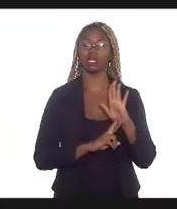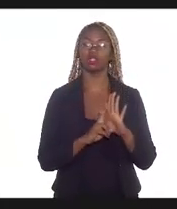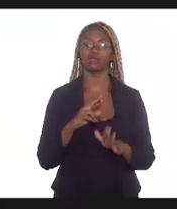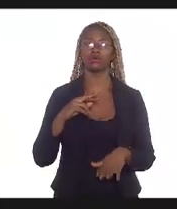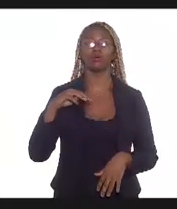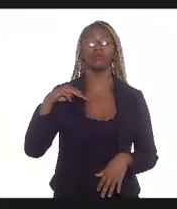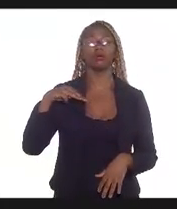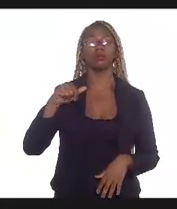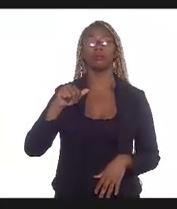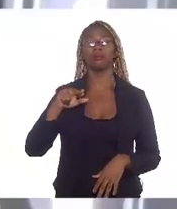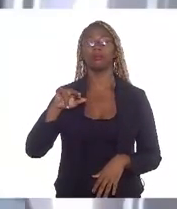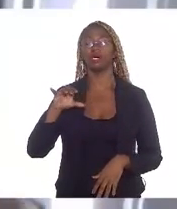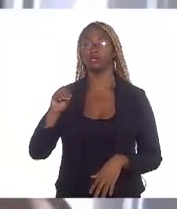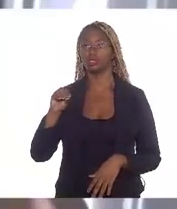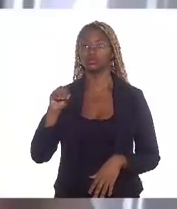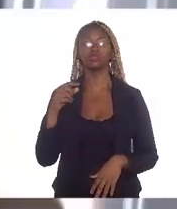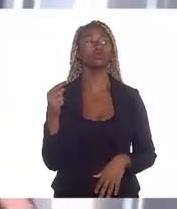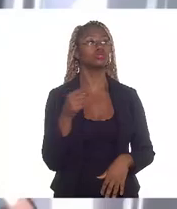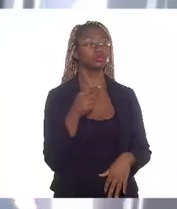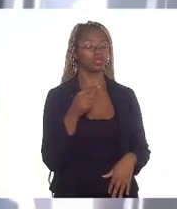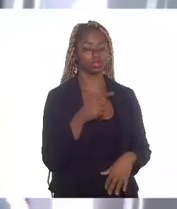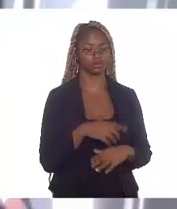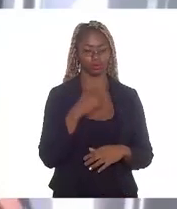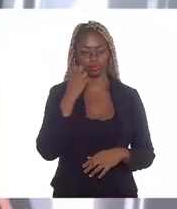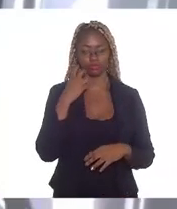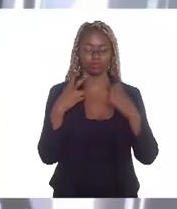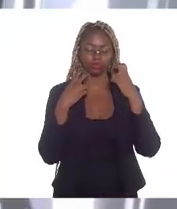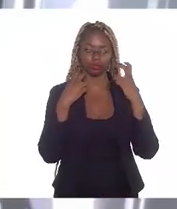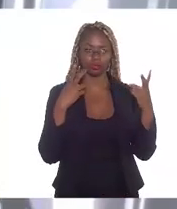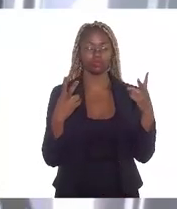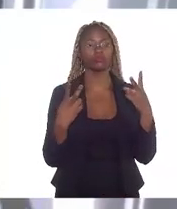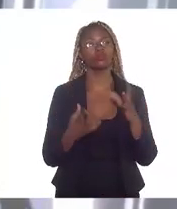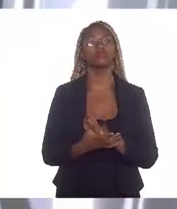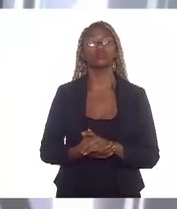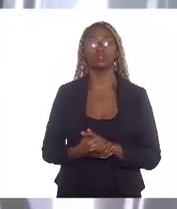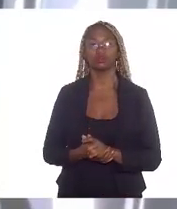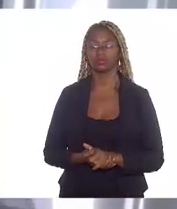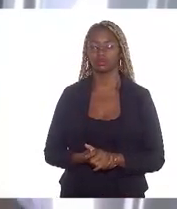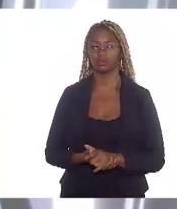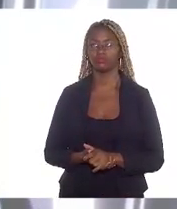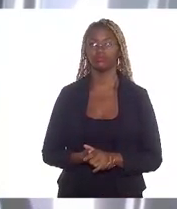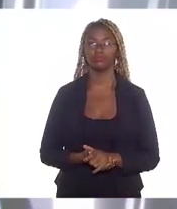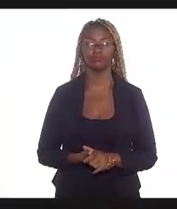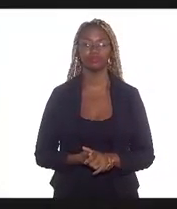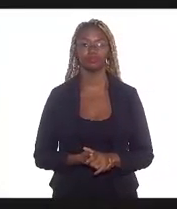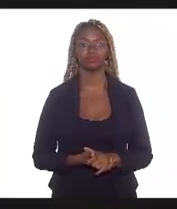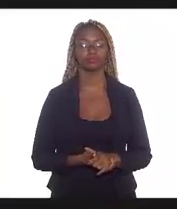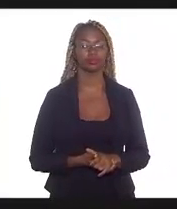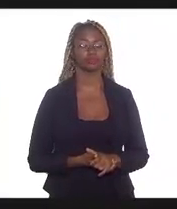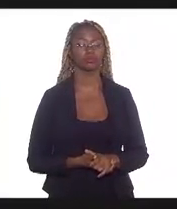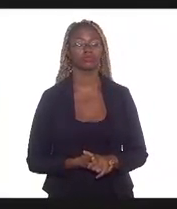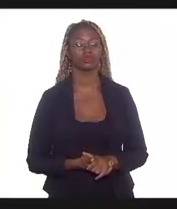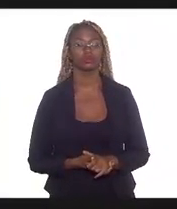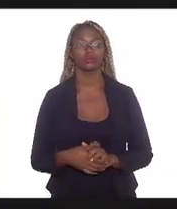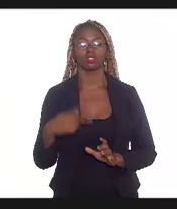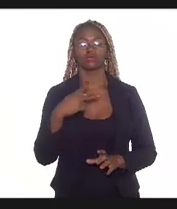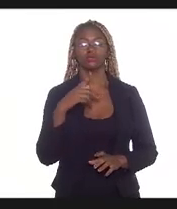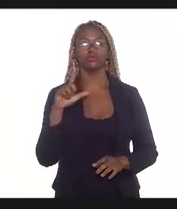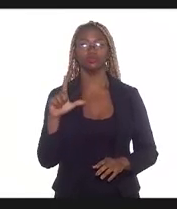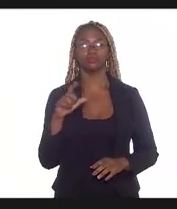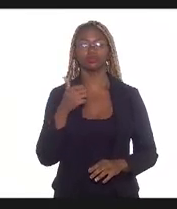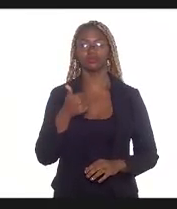19. Membro aqui. Pela anexação e prejudicabilidade. Projeto de lei 503, tem algum som aberto